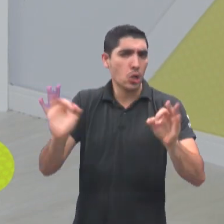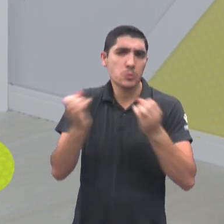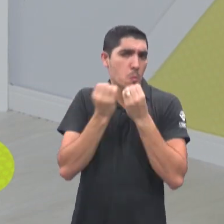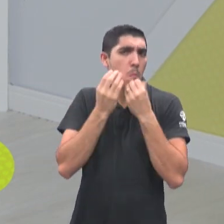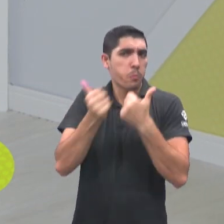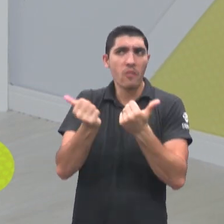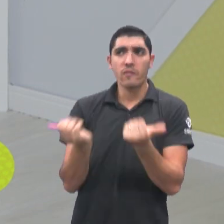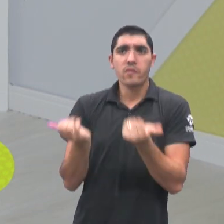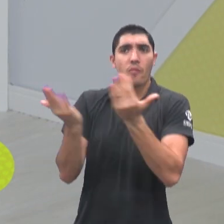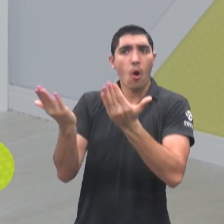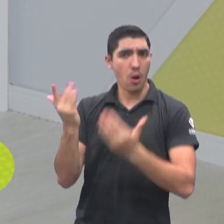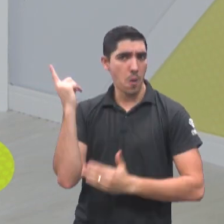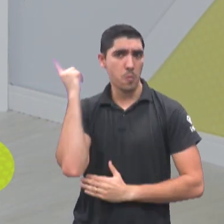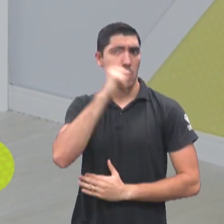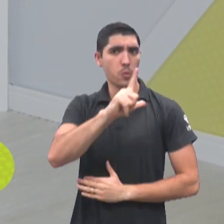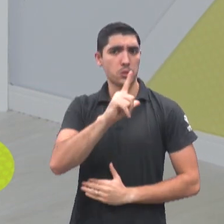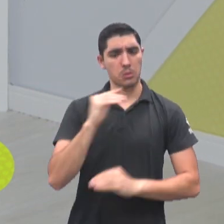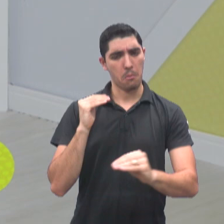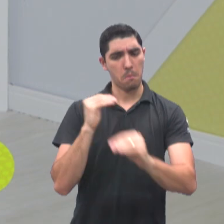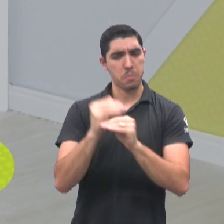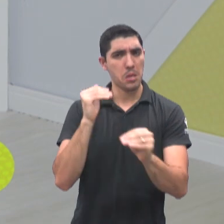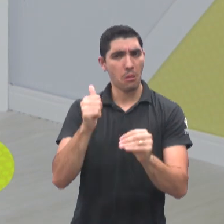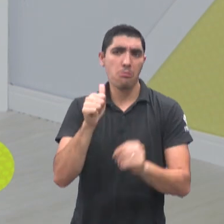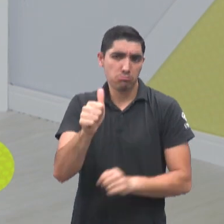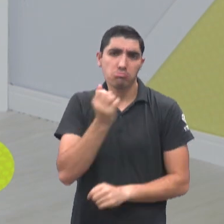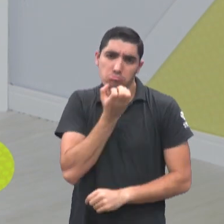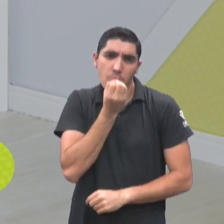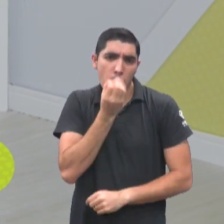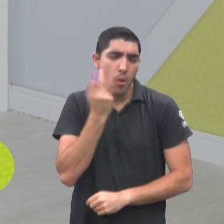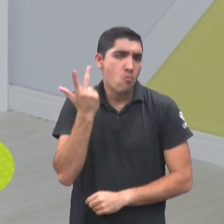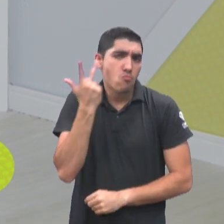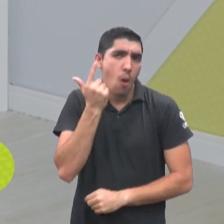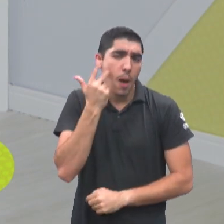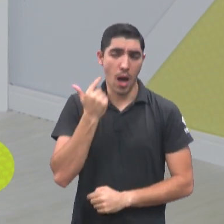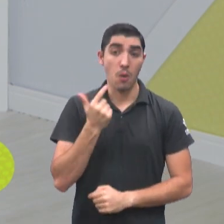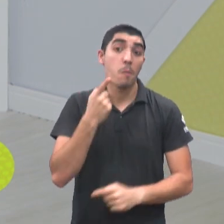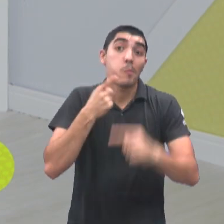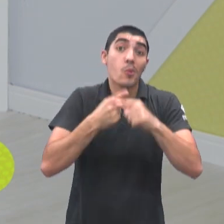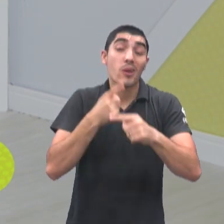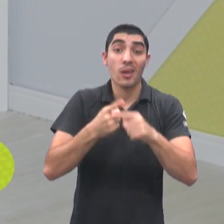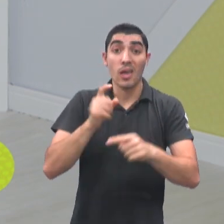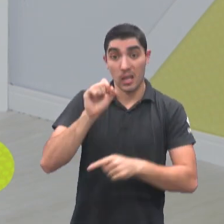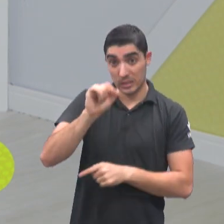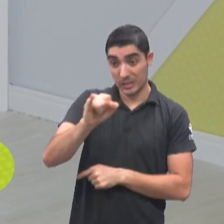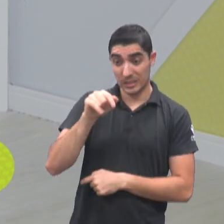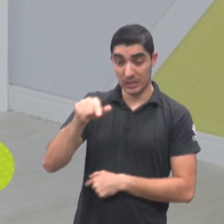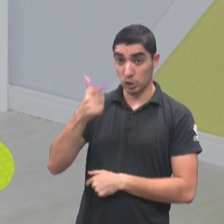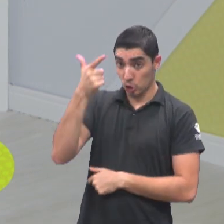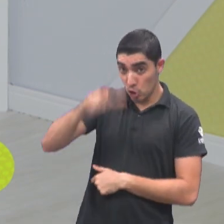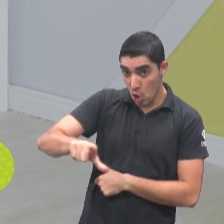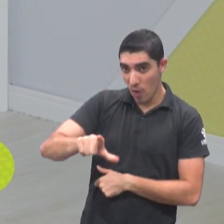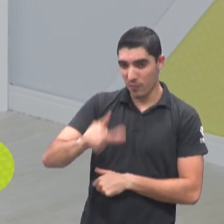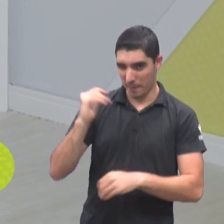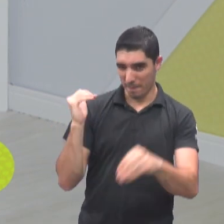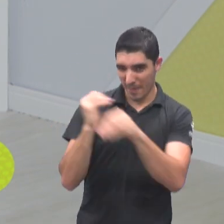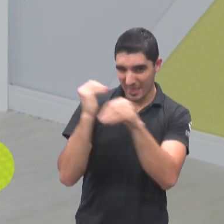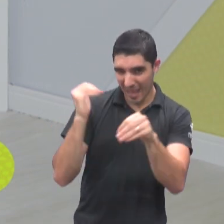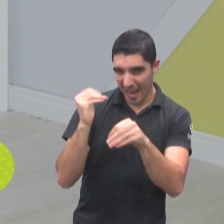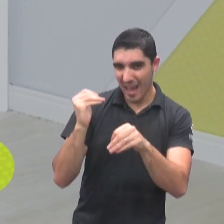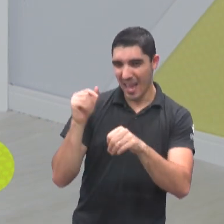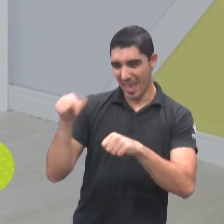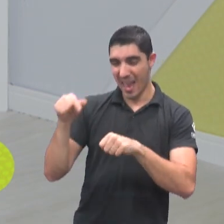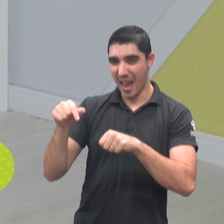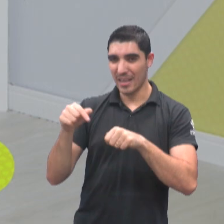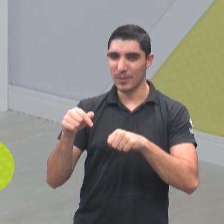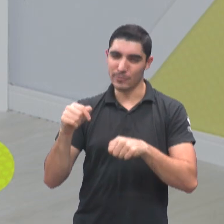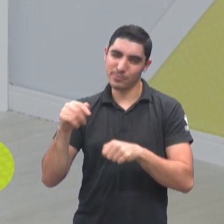Jundiaí com esse empate, sabendo inclusive que o joseense joga por mais um empate para se classificar, mas fica um gostinho amargo devido ao